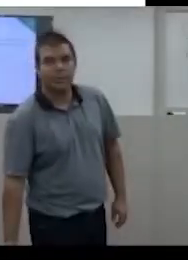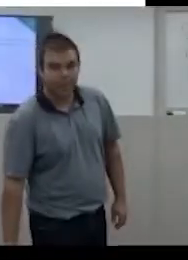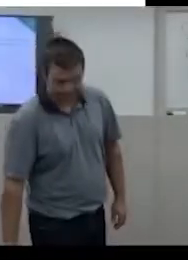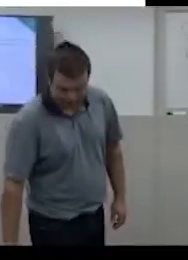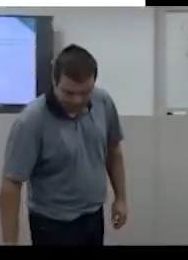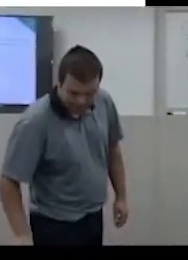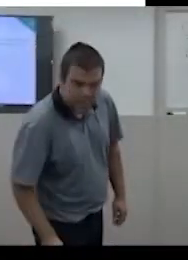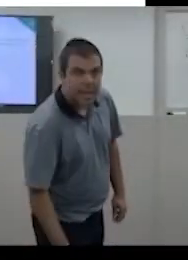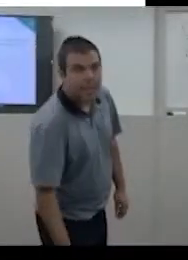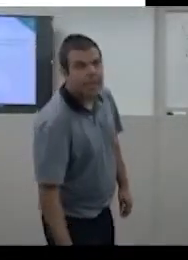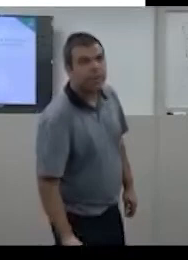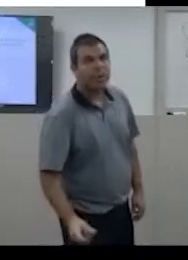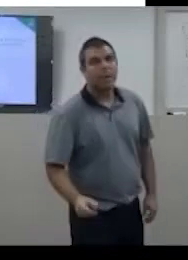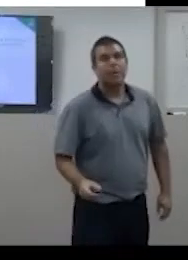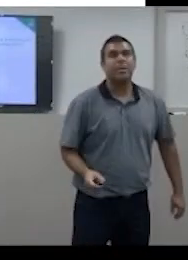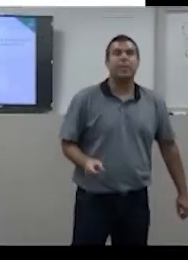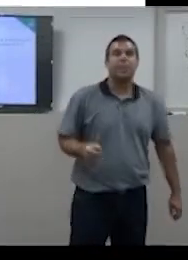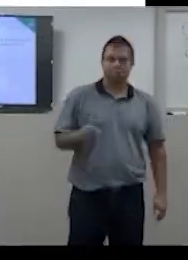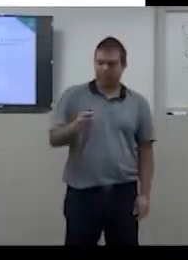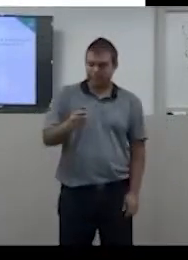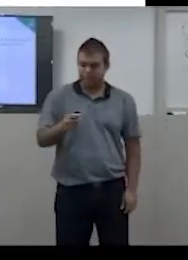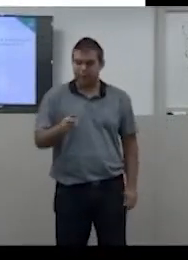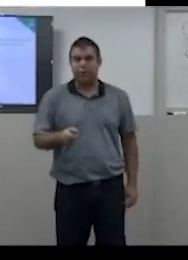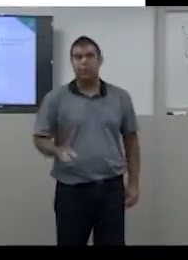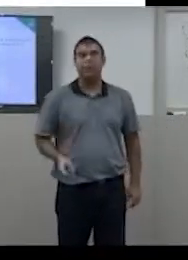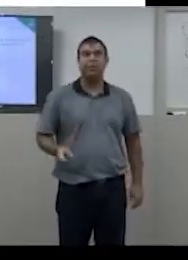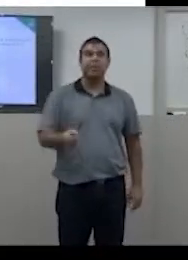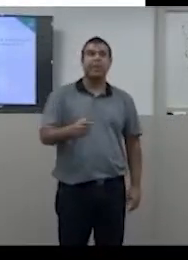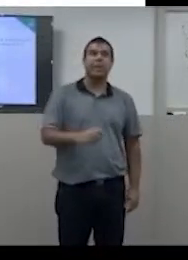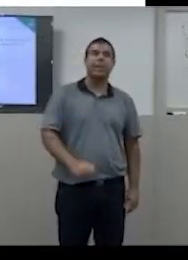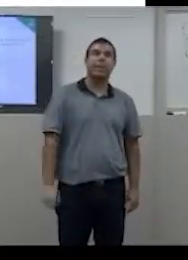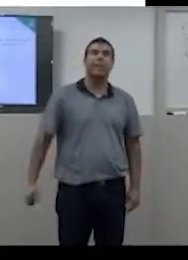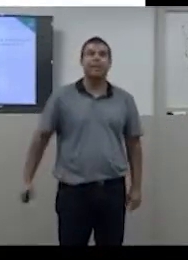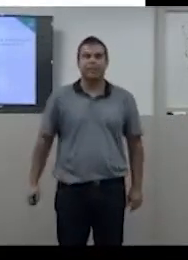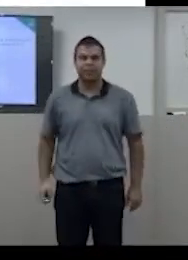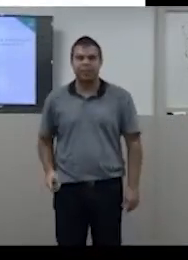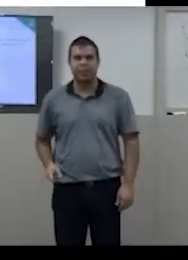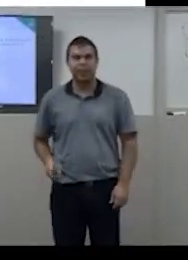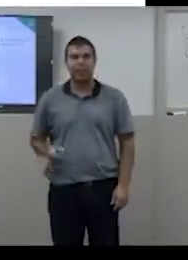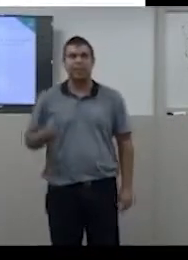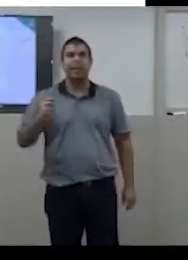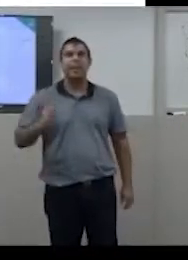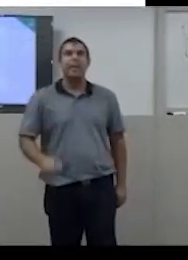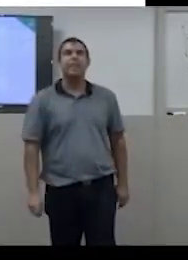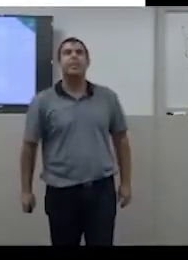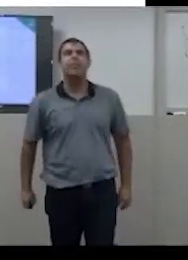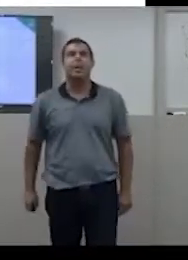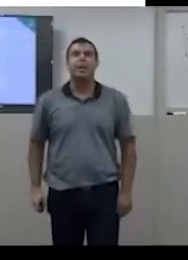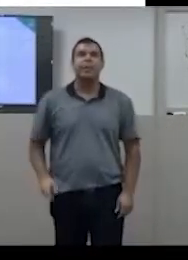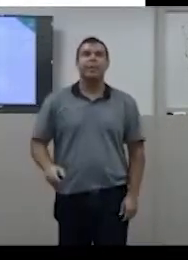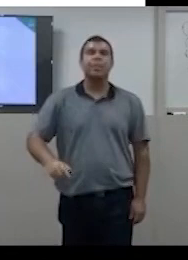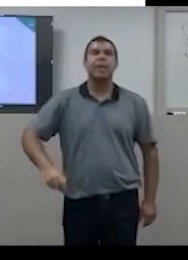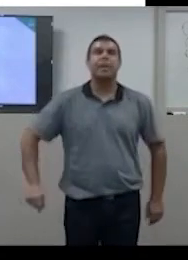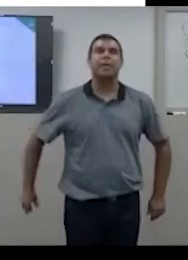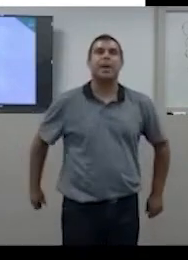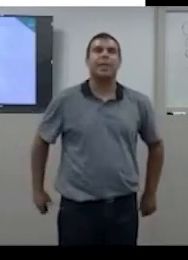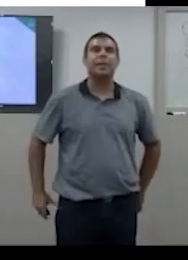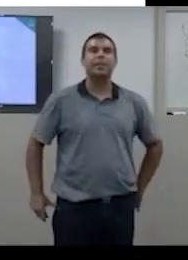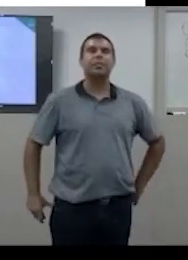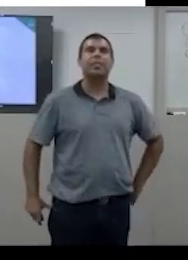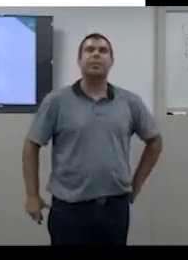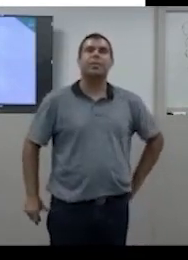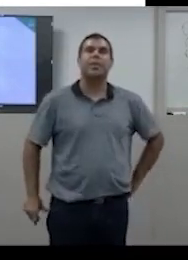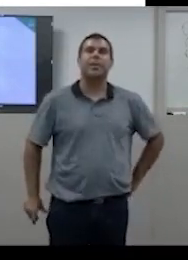dentro desse contexto aí, ok? Então assim, ó, temos ali então a nossa resposta, letra D, que vocês fizeram aí. Então assim, ó, vamos dar uma olhada